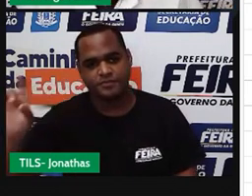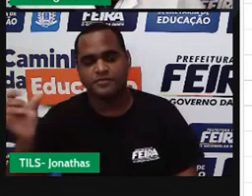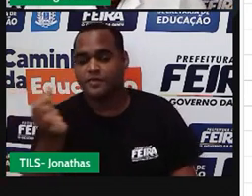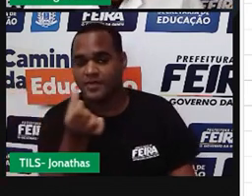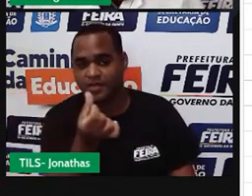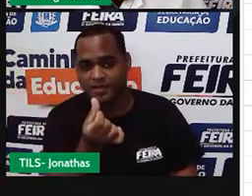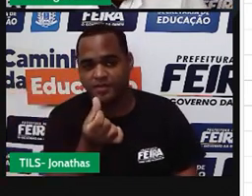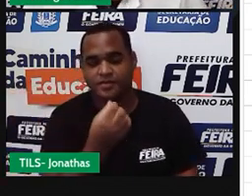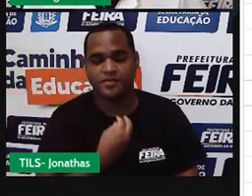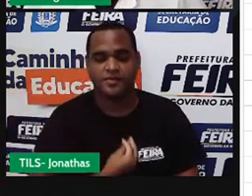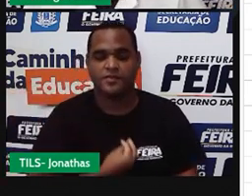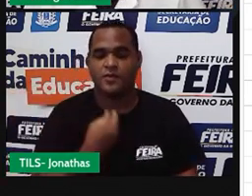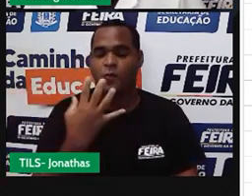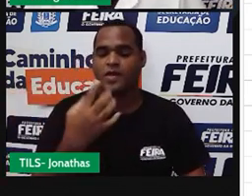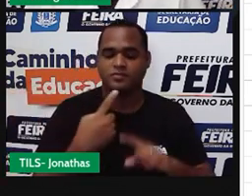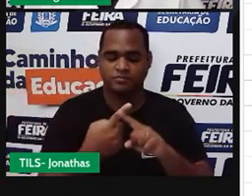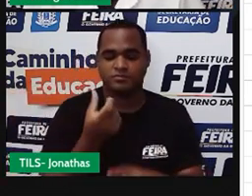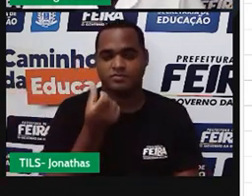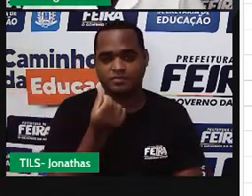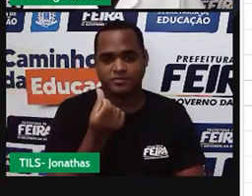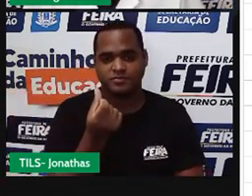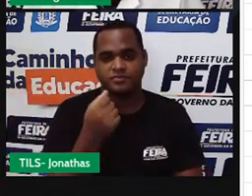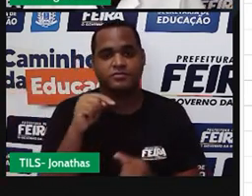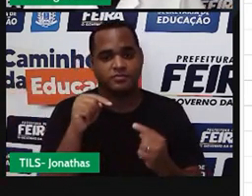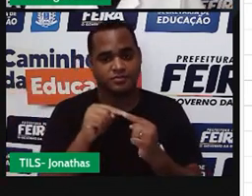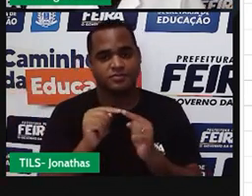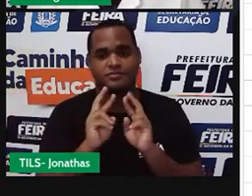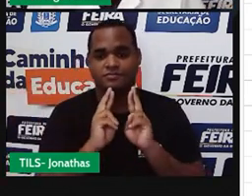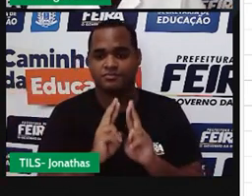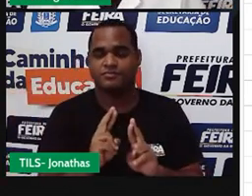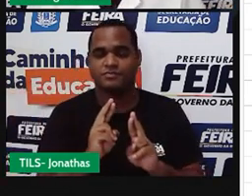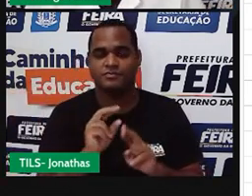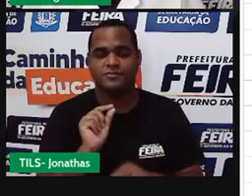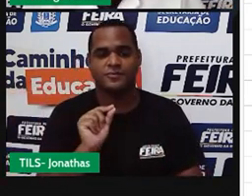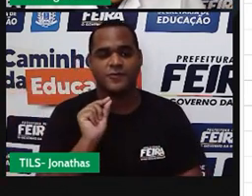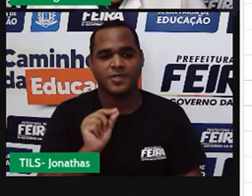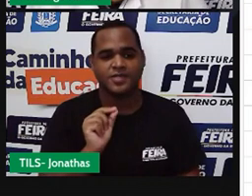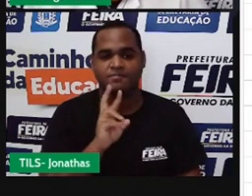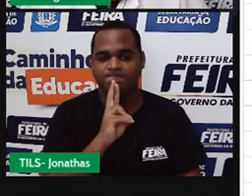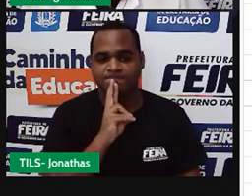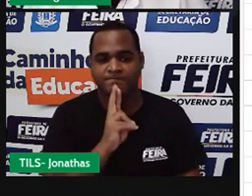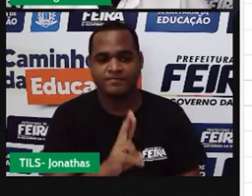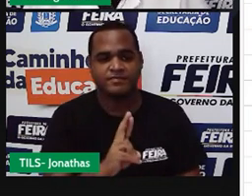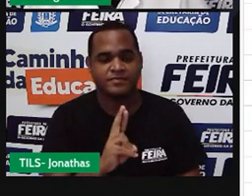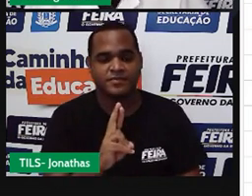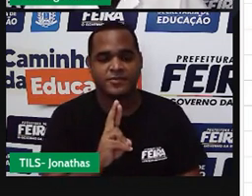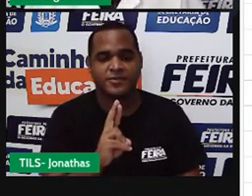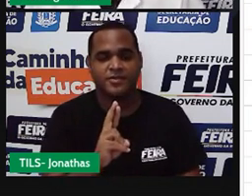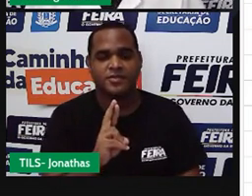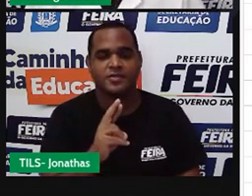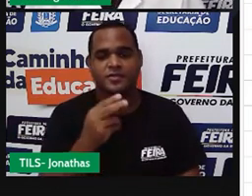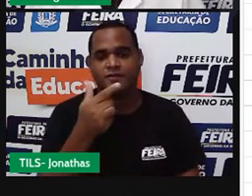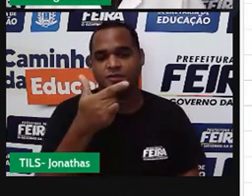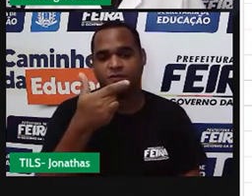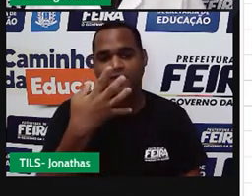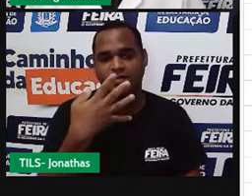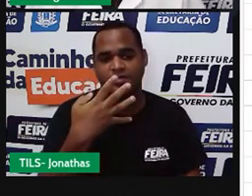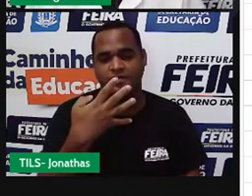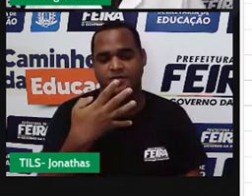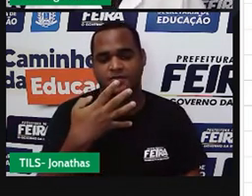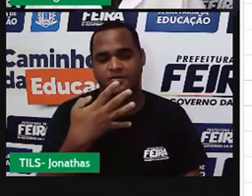4 x 6 o resultado né vai dar 24